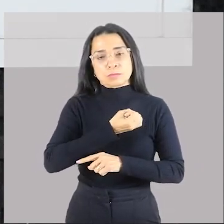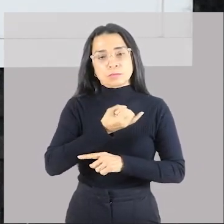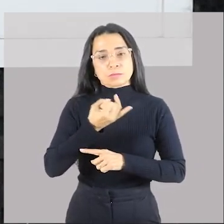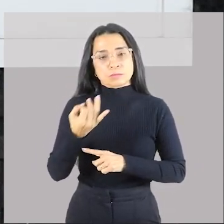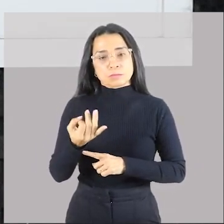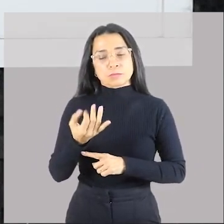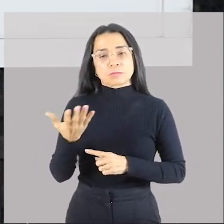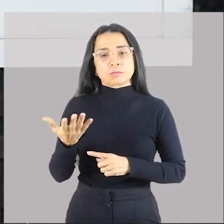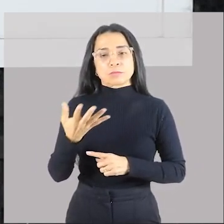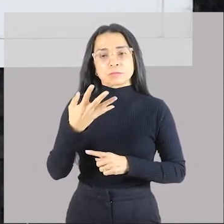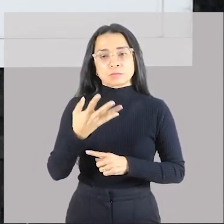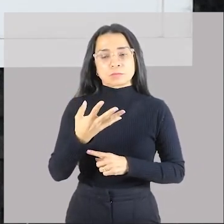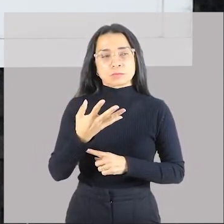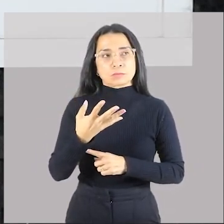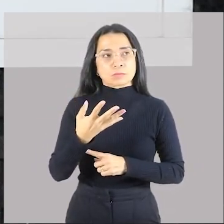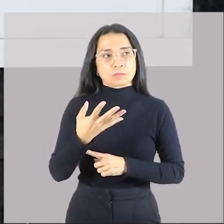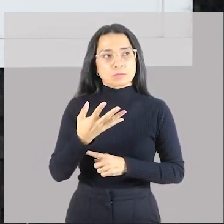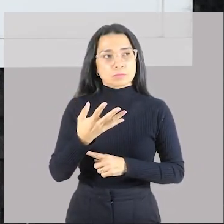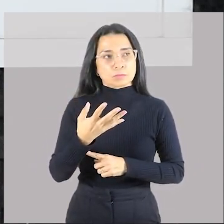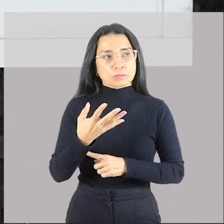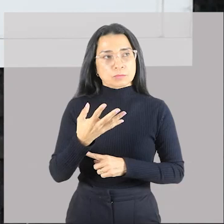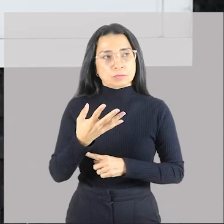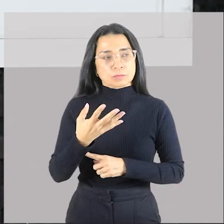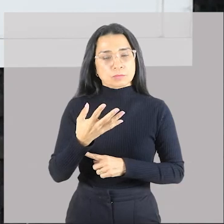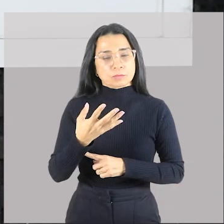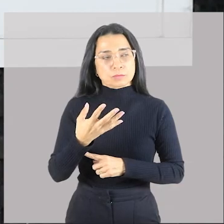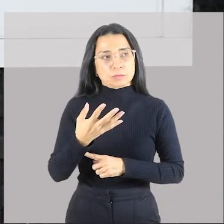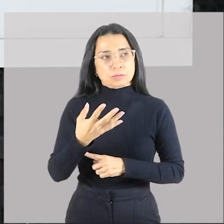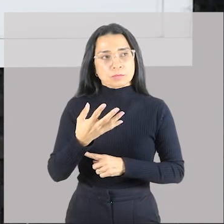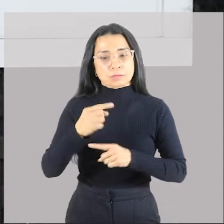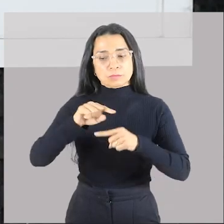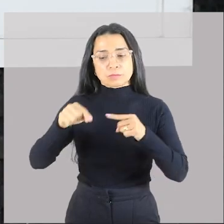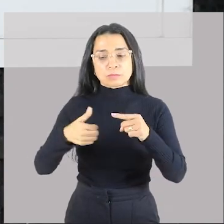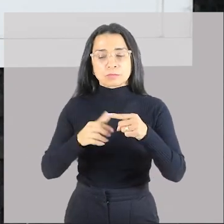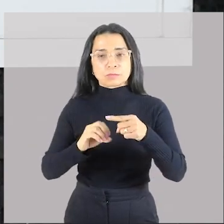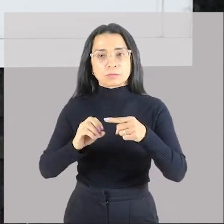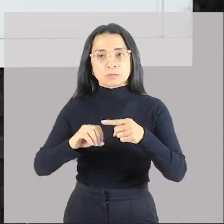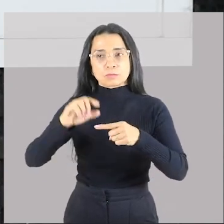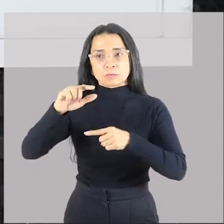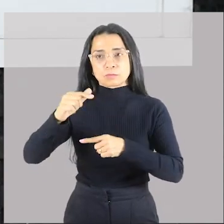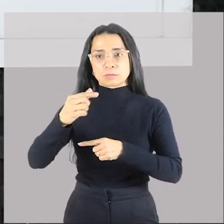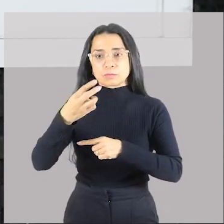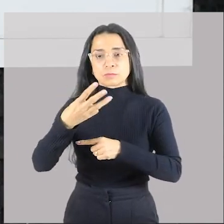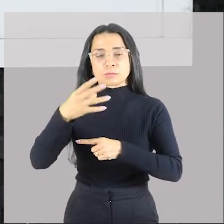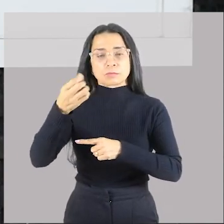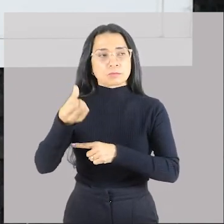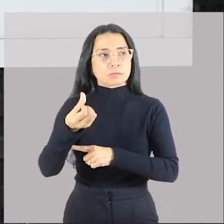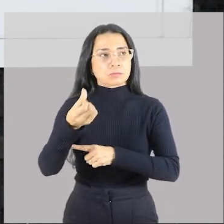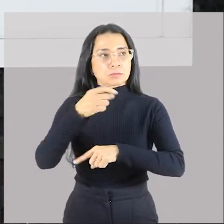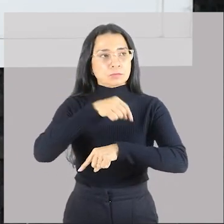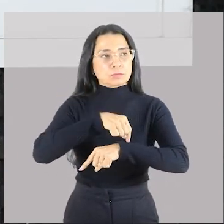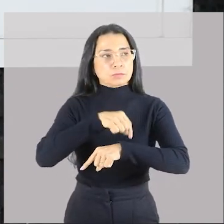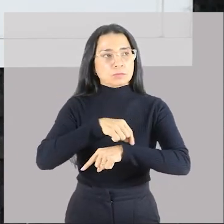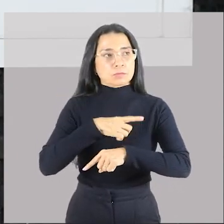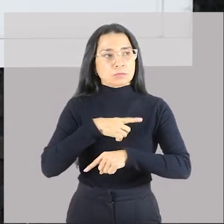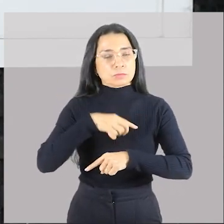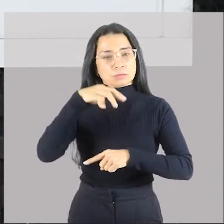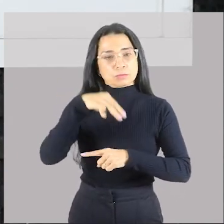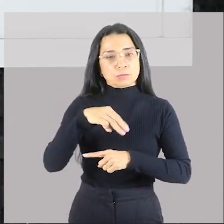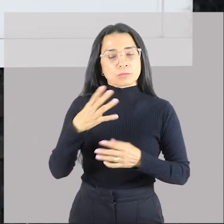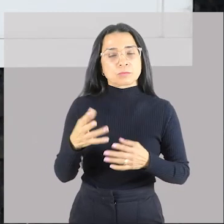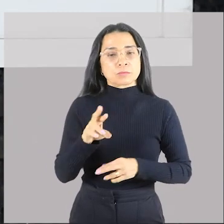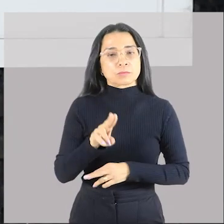sobre 100, elevado a 36, que é o tempo. Tá? Então, você vai ter que o